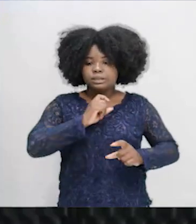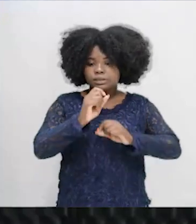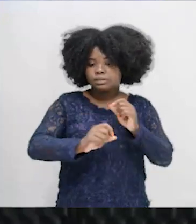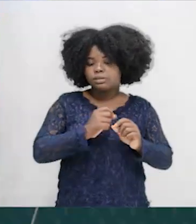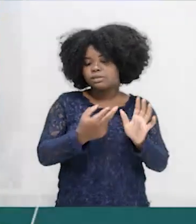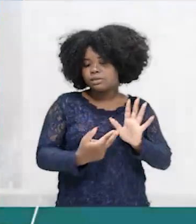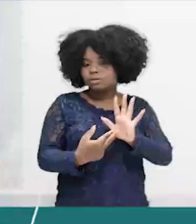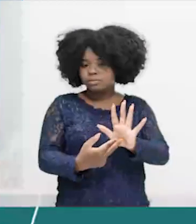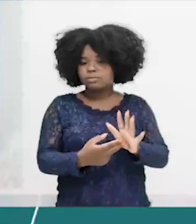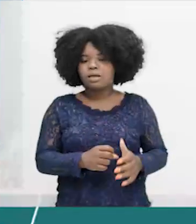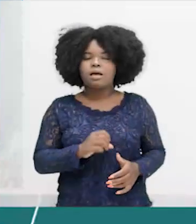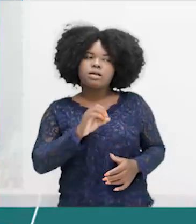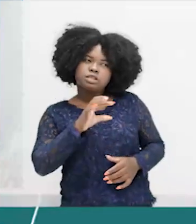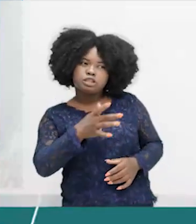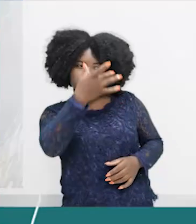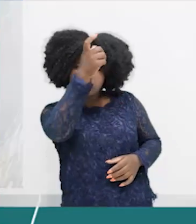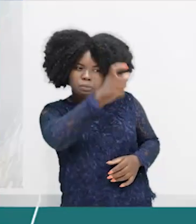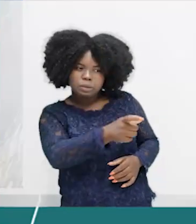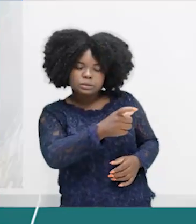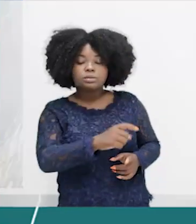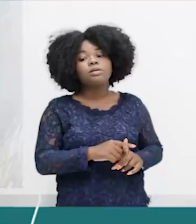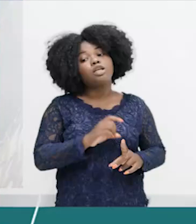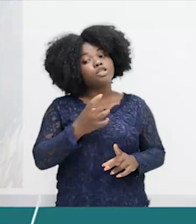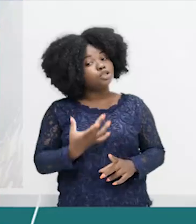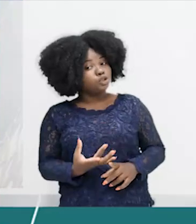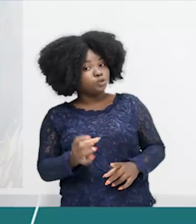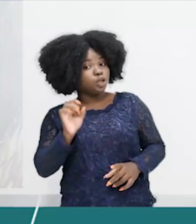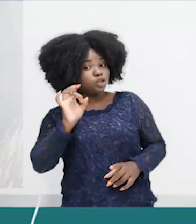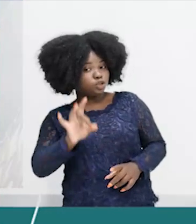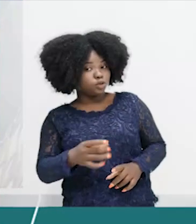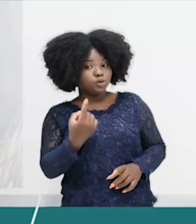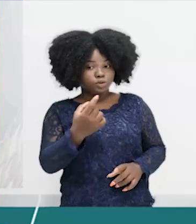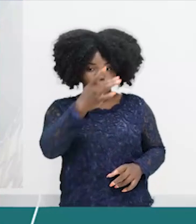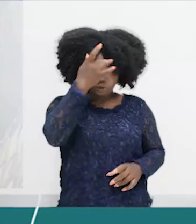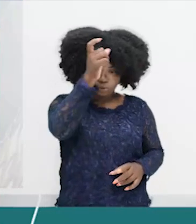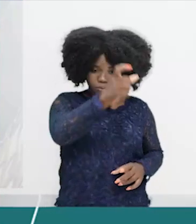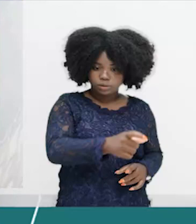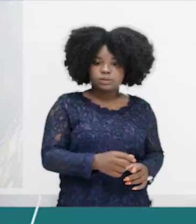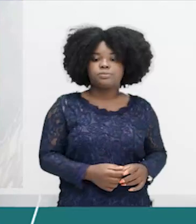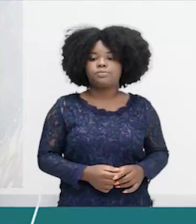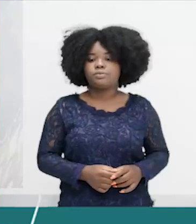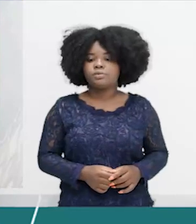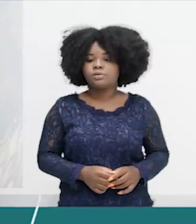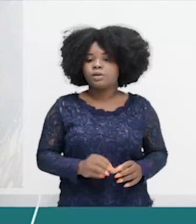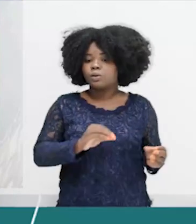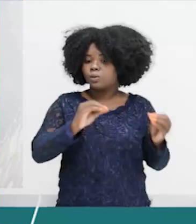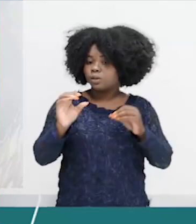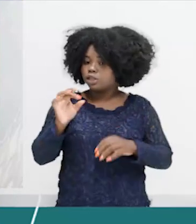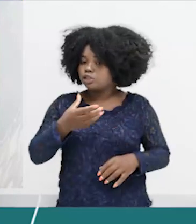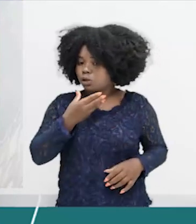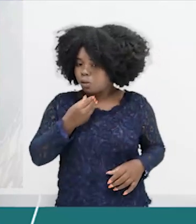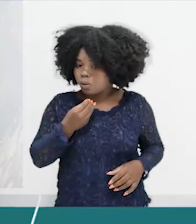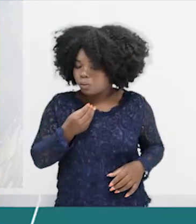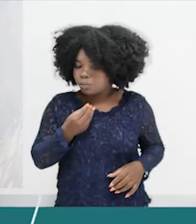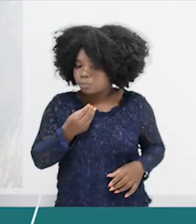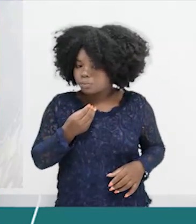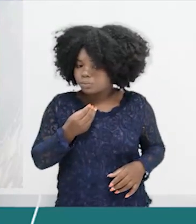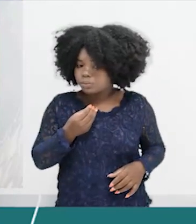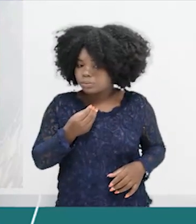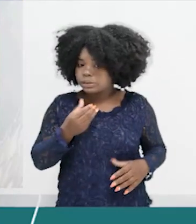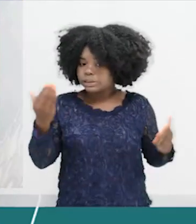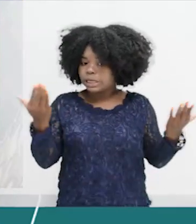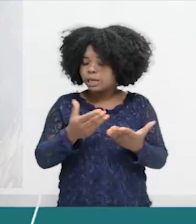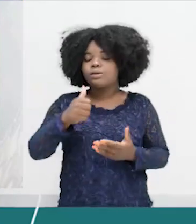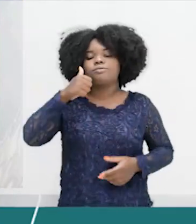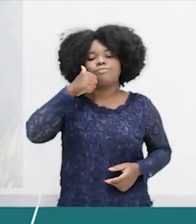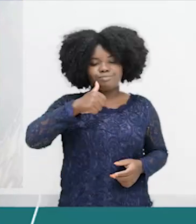pessoa diz assim, mas é só um personagem. Não, eu não estou falando só de um personagem. Não sei se alguém prestou atenção, eu coloquei só homens na figura. E aí quando você